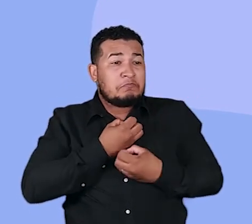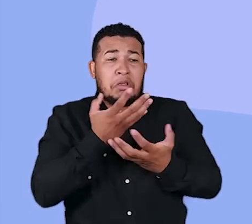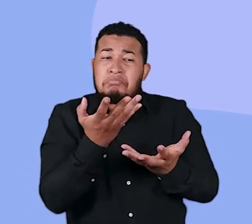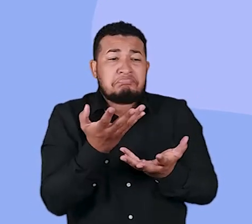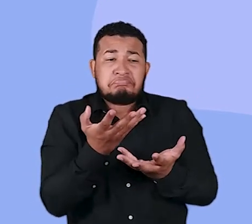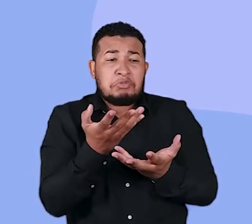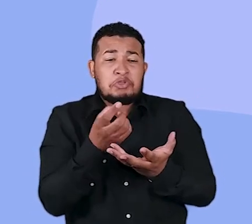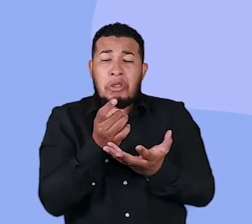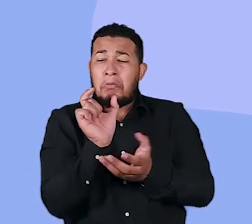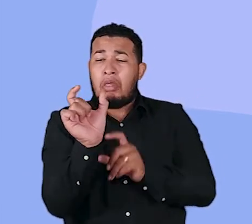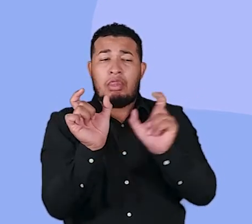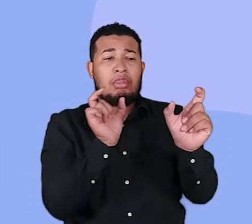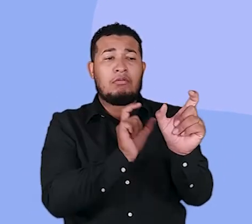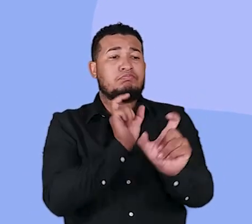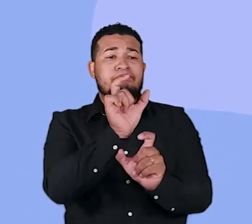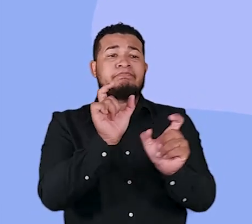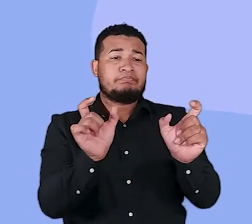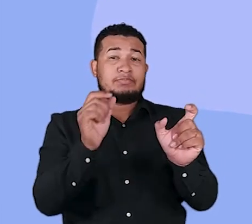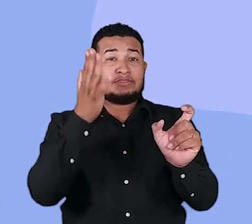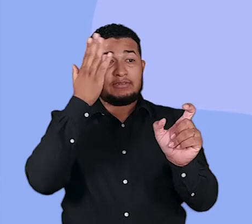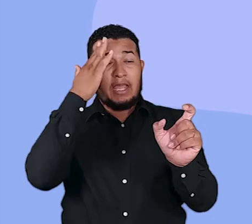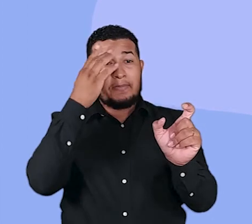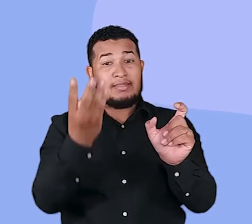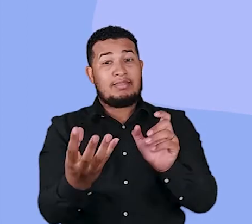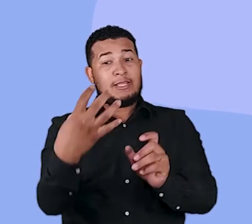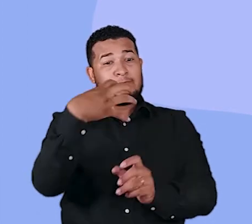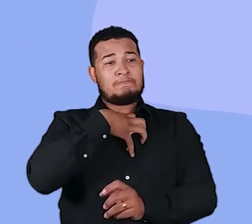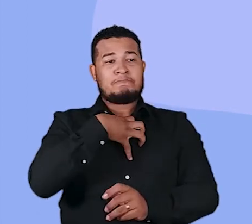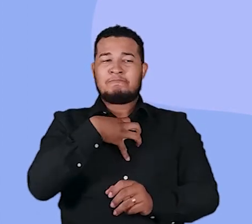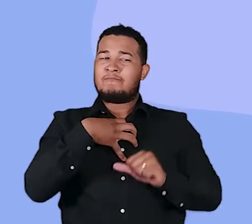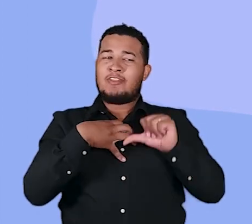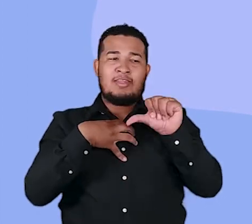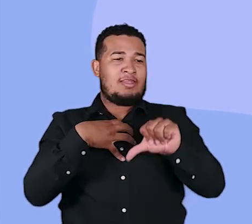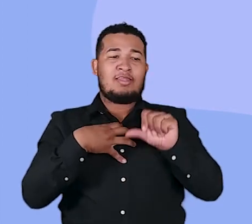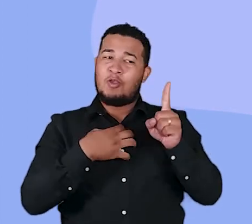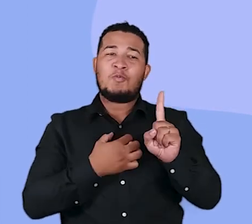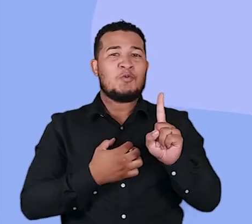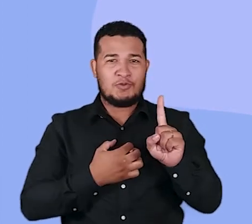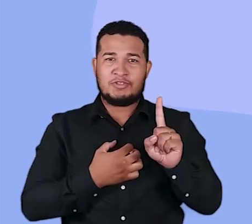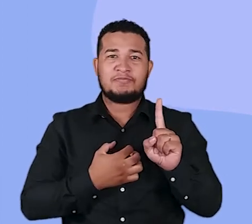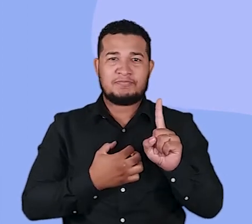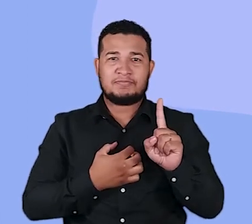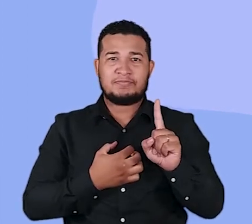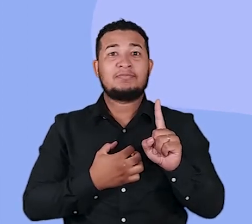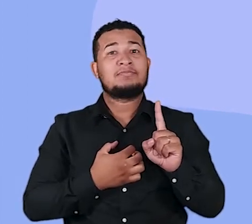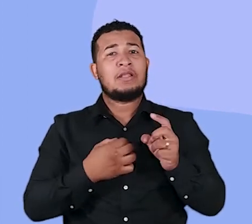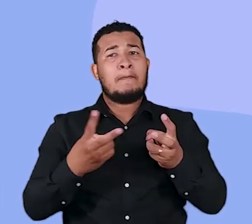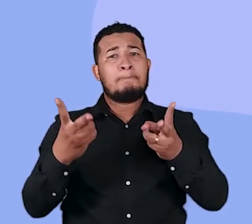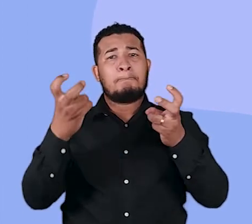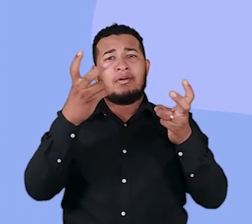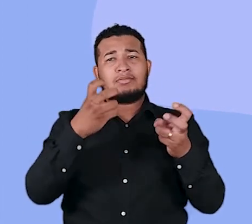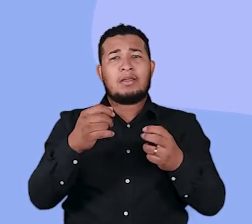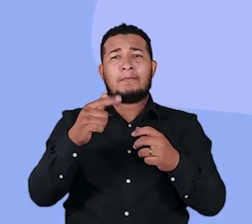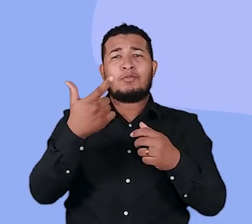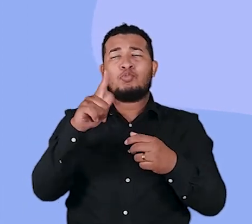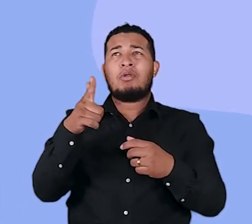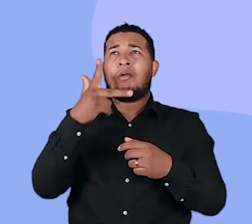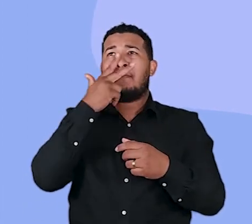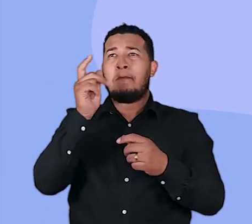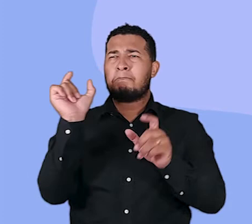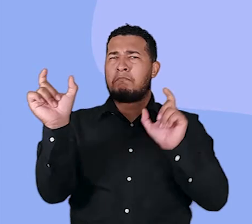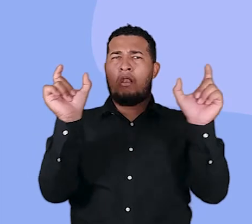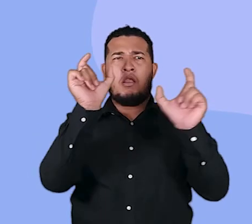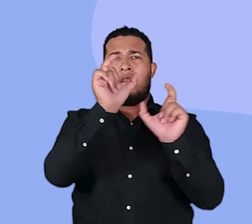que dizer, são só palavras. Saiba que o que eu sinto não mudará. Veja que não tem grandes questões